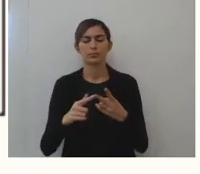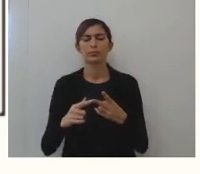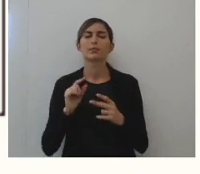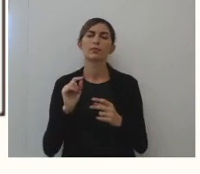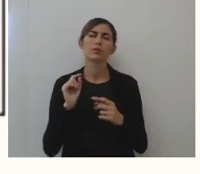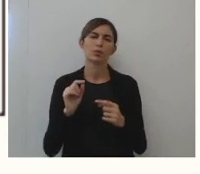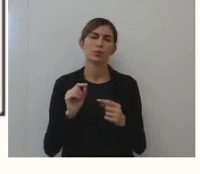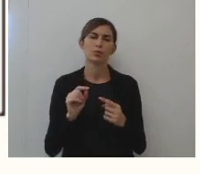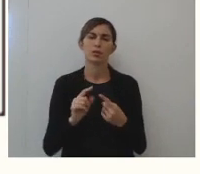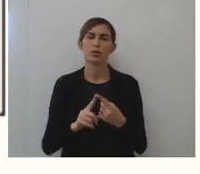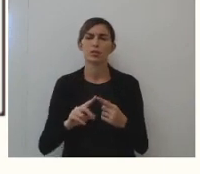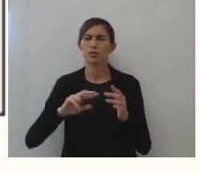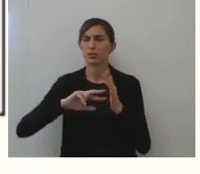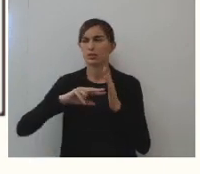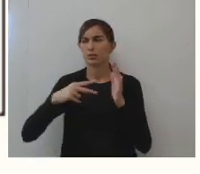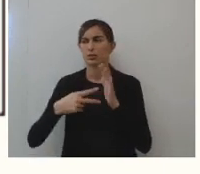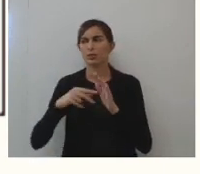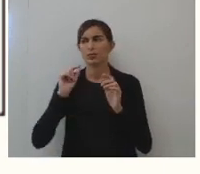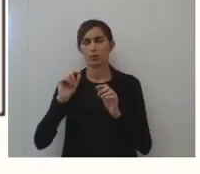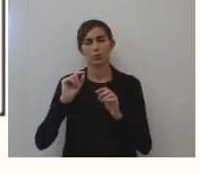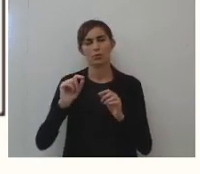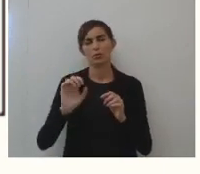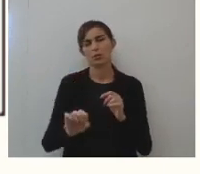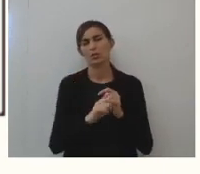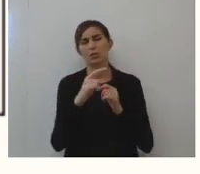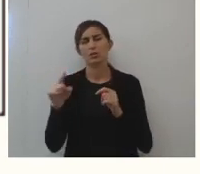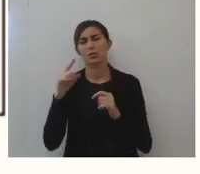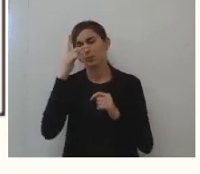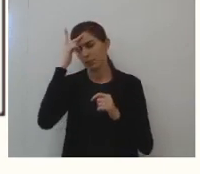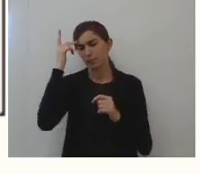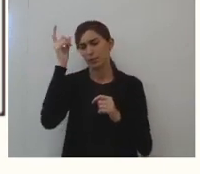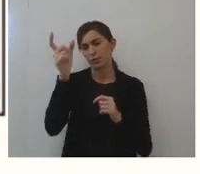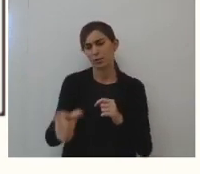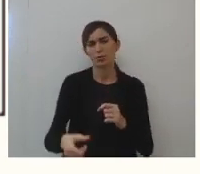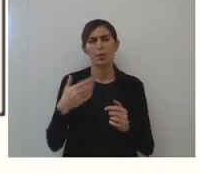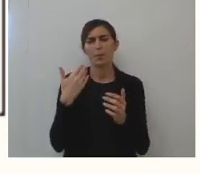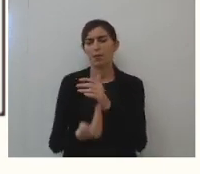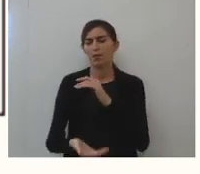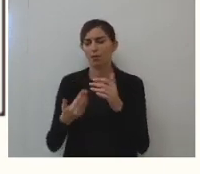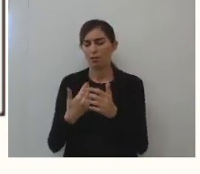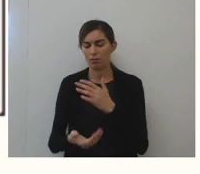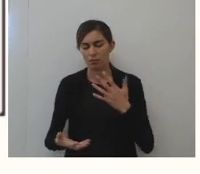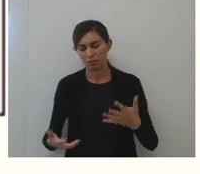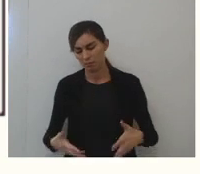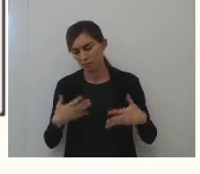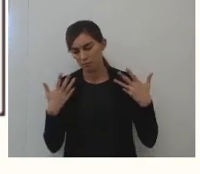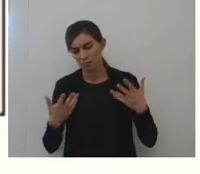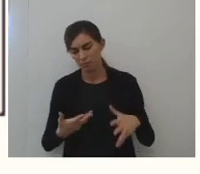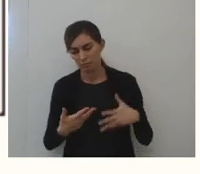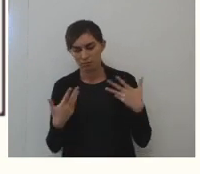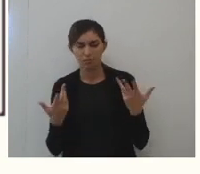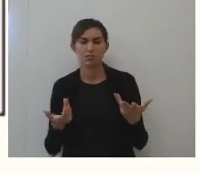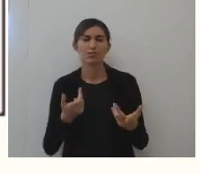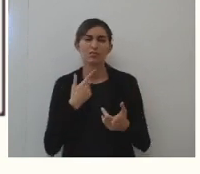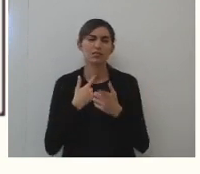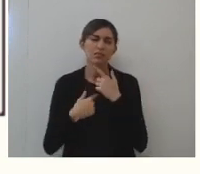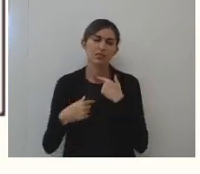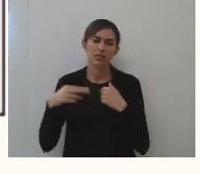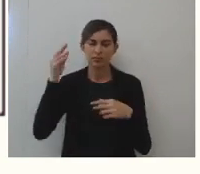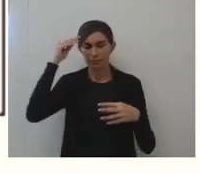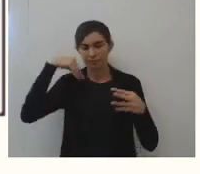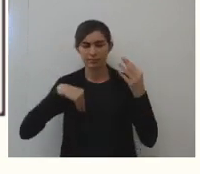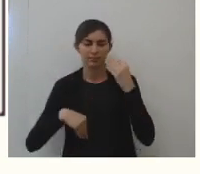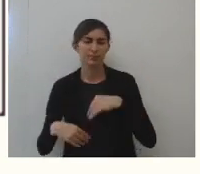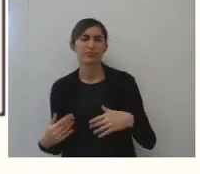por idade significa que são aquelas pessoas que vão perdendo ânimo, vão perdendo fôlego. Então perceba